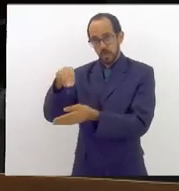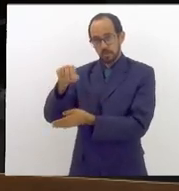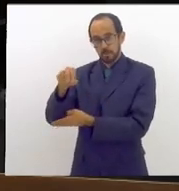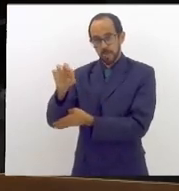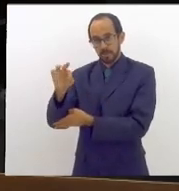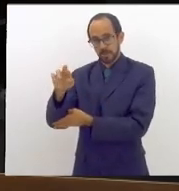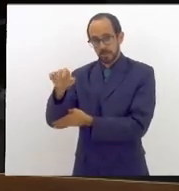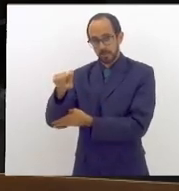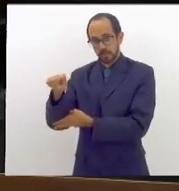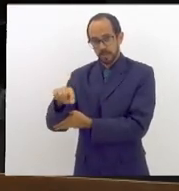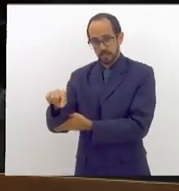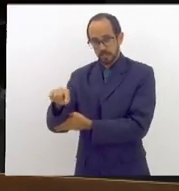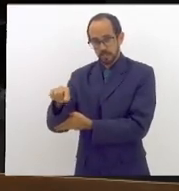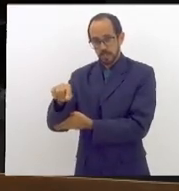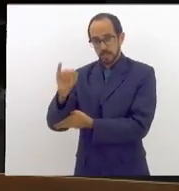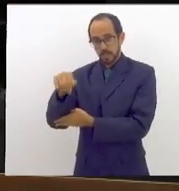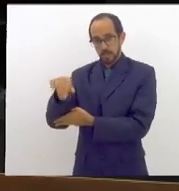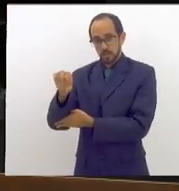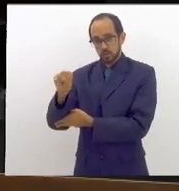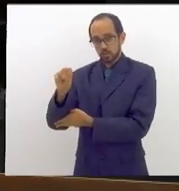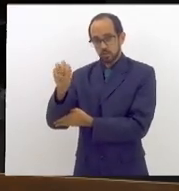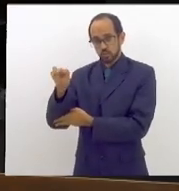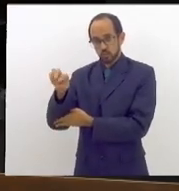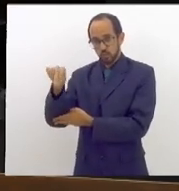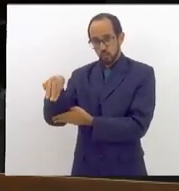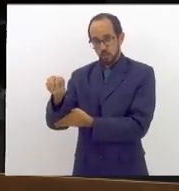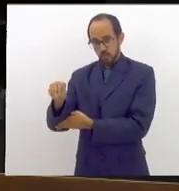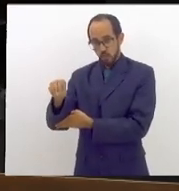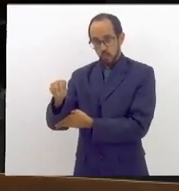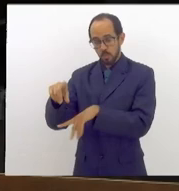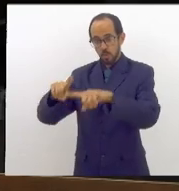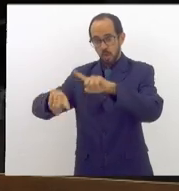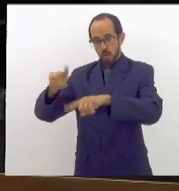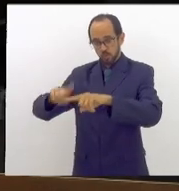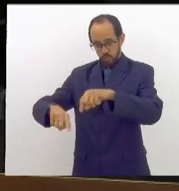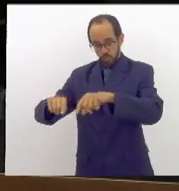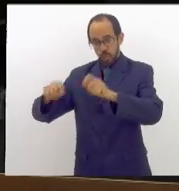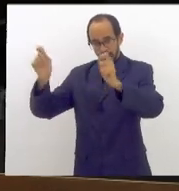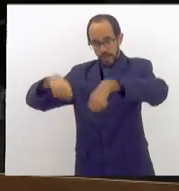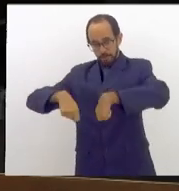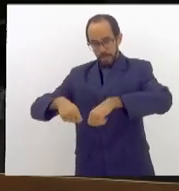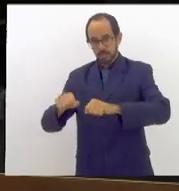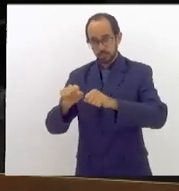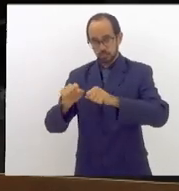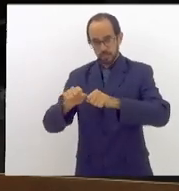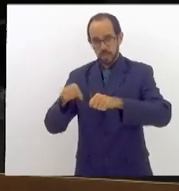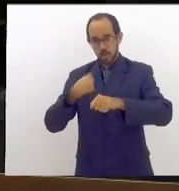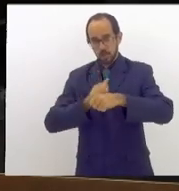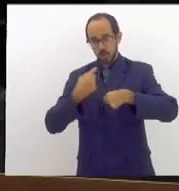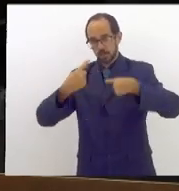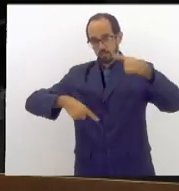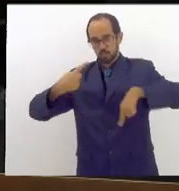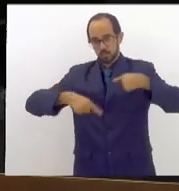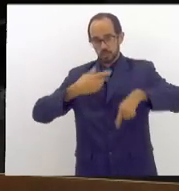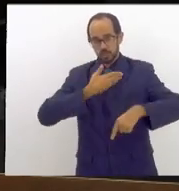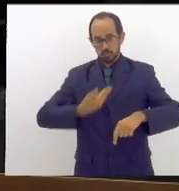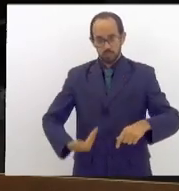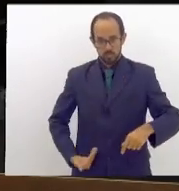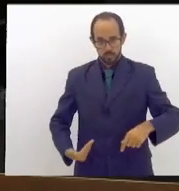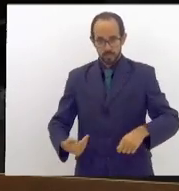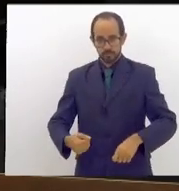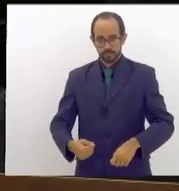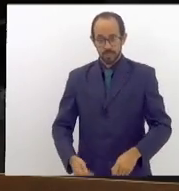capaz de simular futuramente as nossas políticas públicas e nas crises das